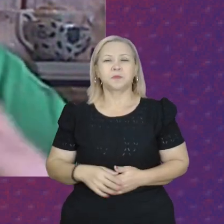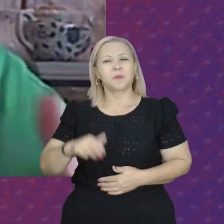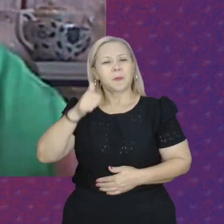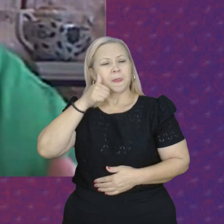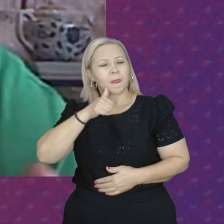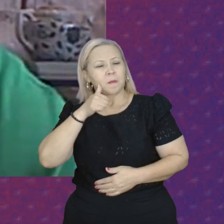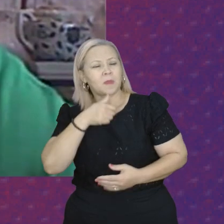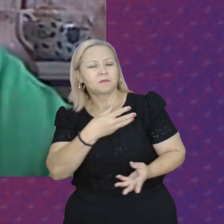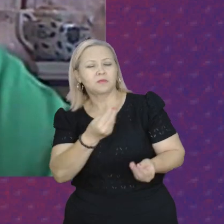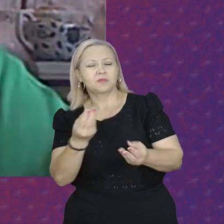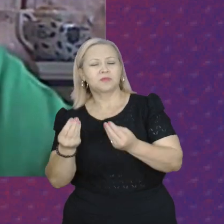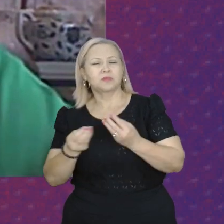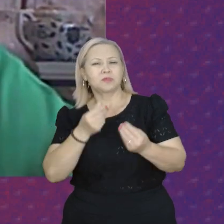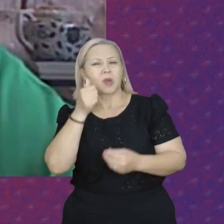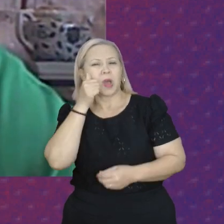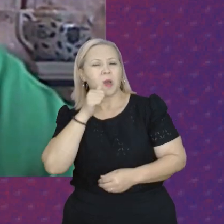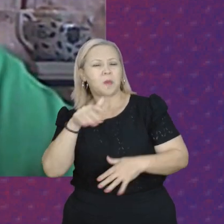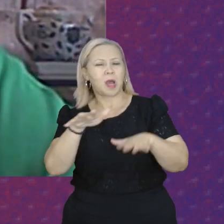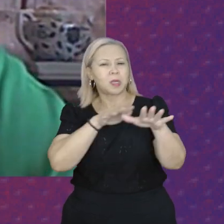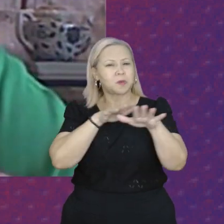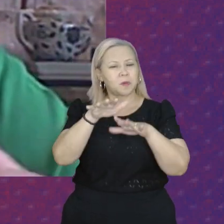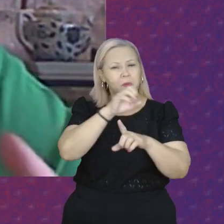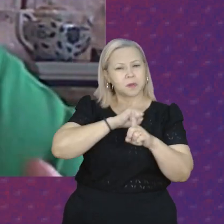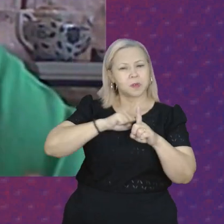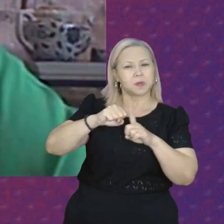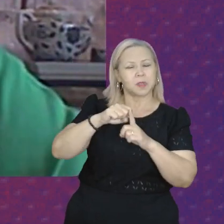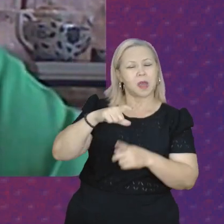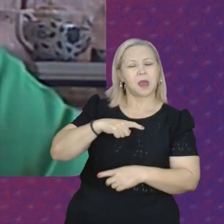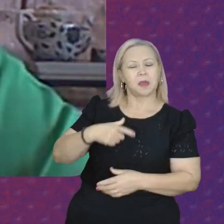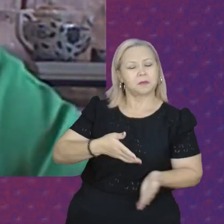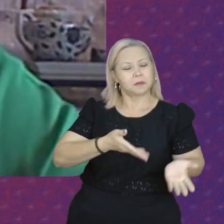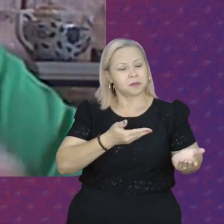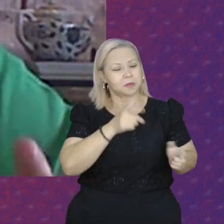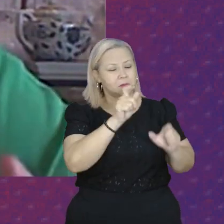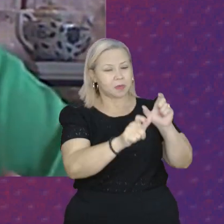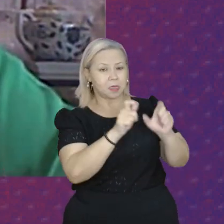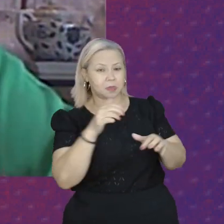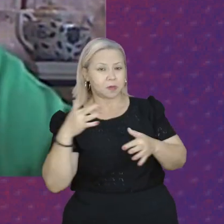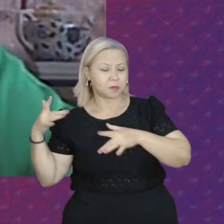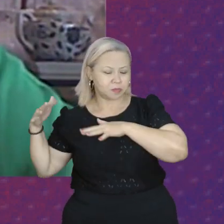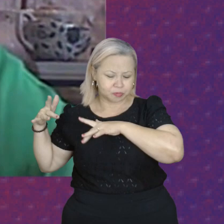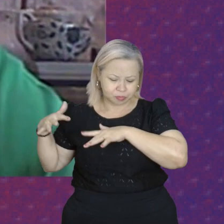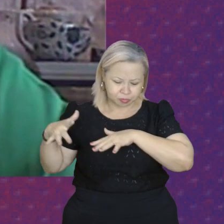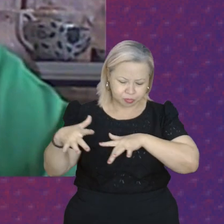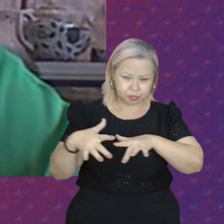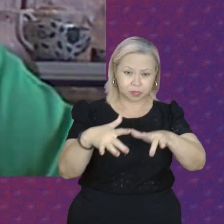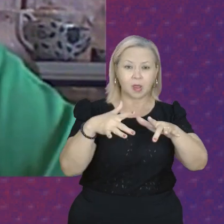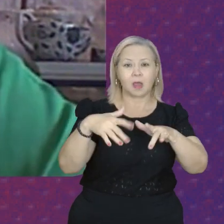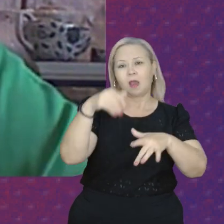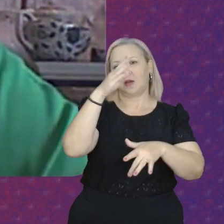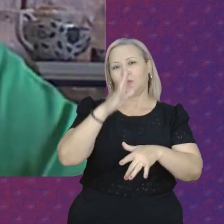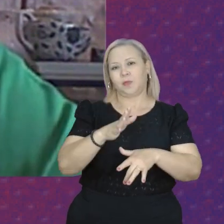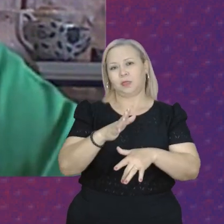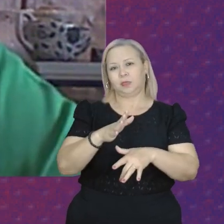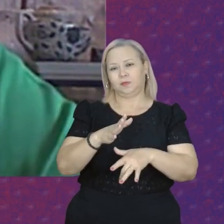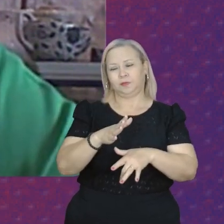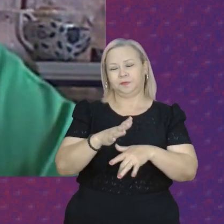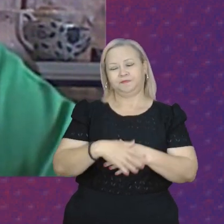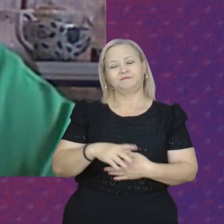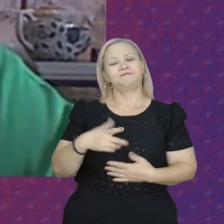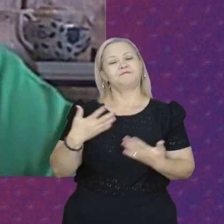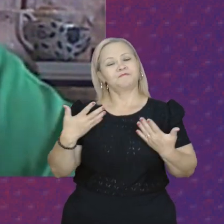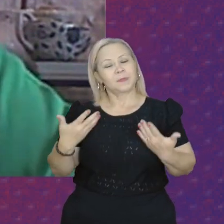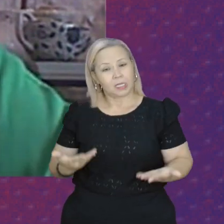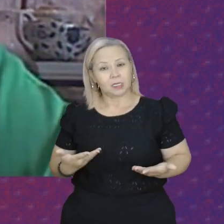mulheres, muitas mulheres dos movimentos sociais, nós tínhamos juventude vindo de todos os lugares do Brasil, né? Nós,